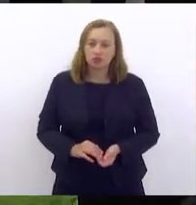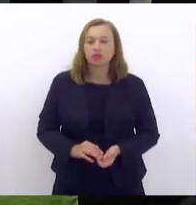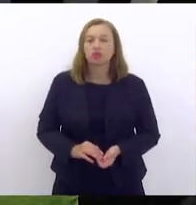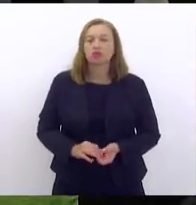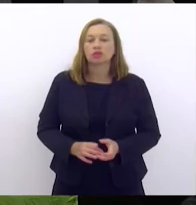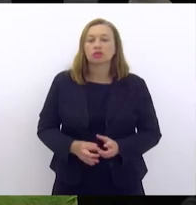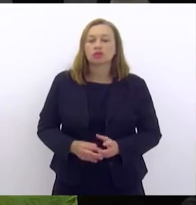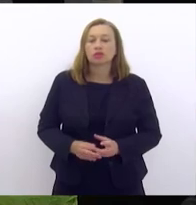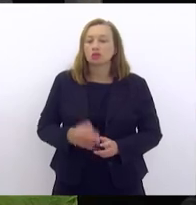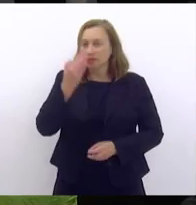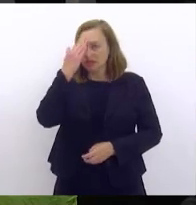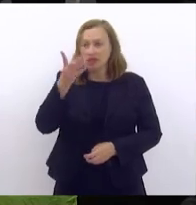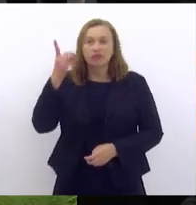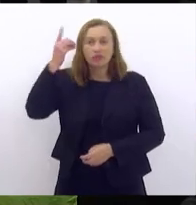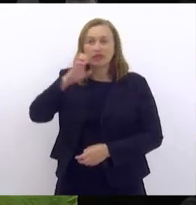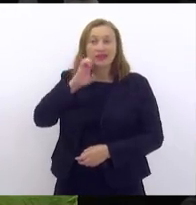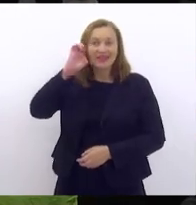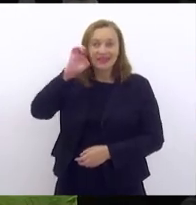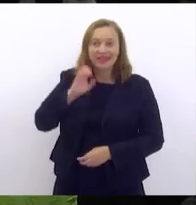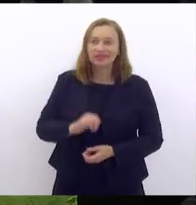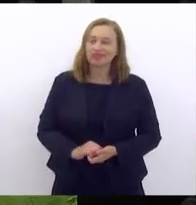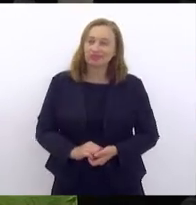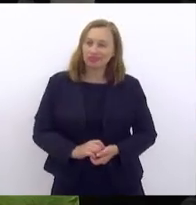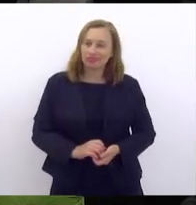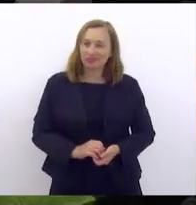Obrigado, deputada Érica.